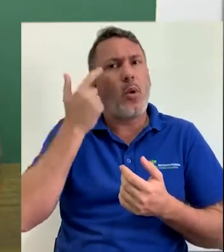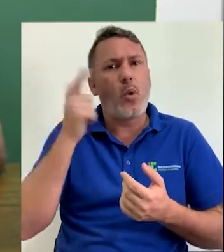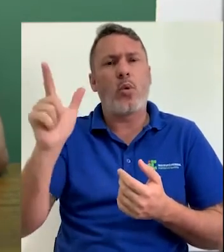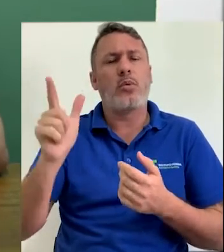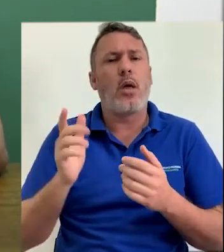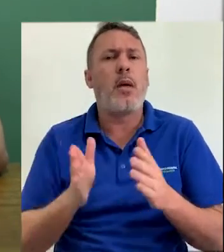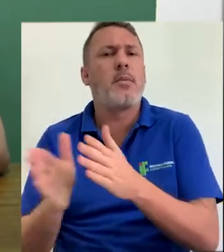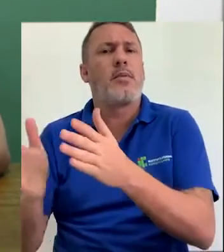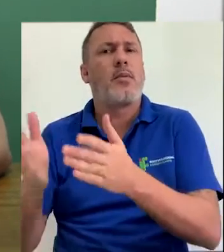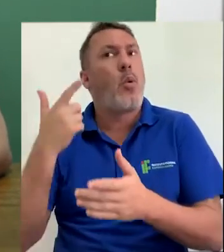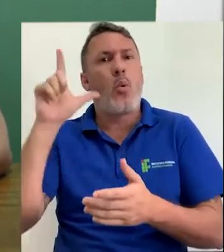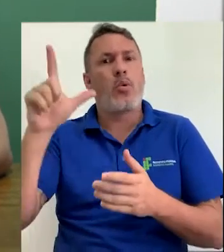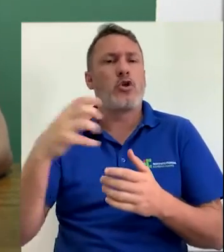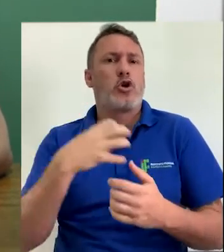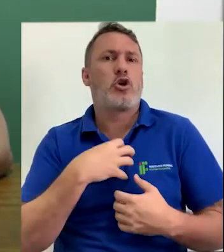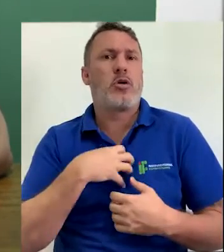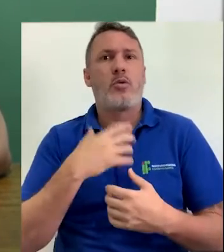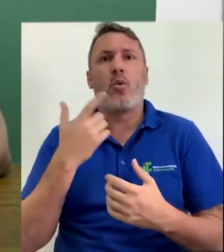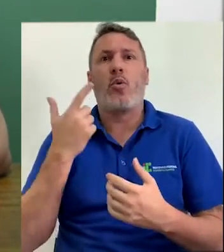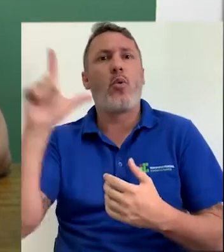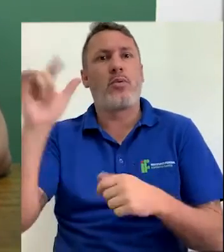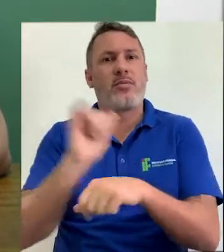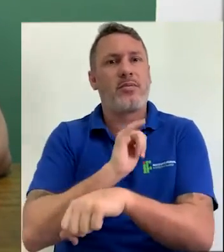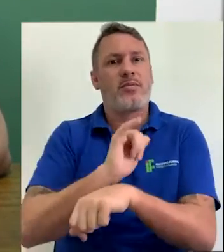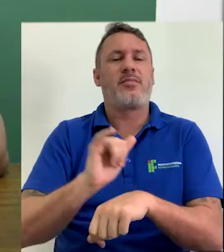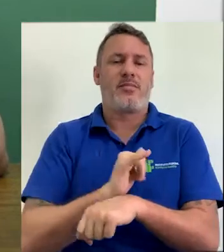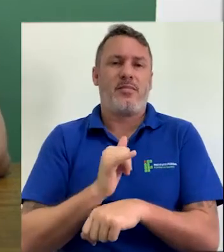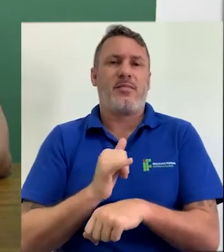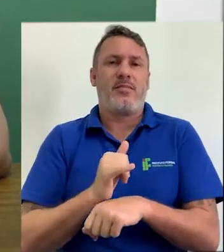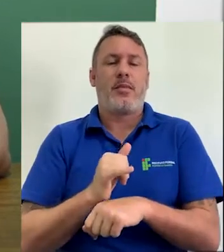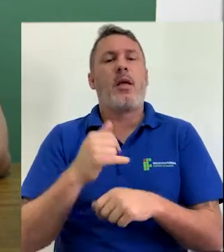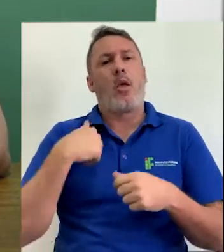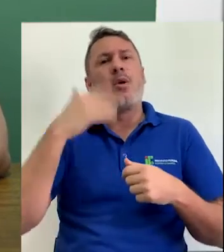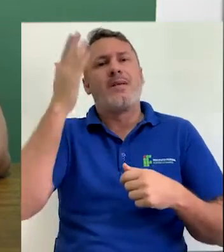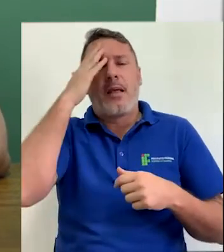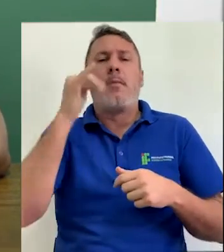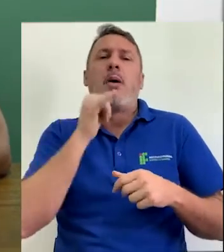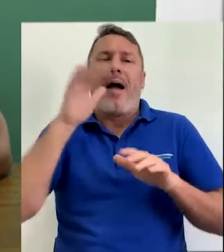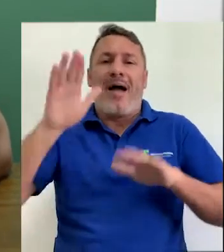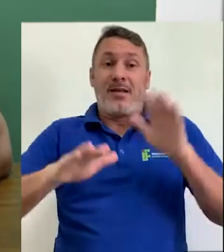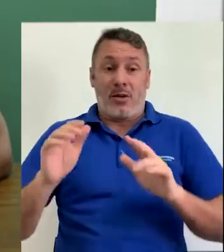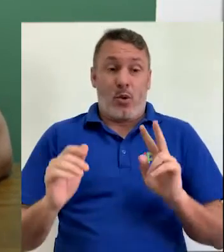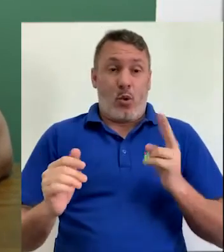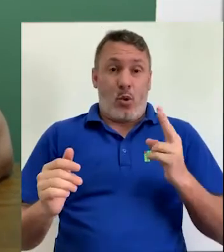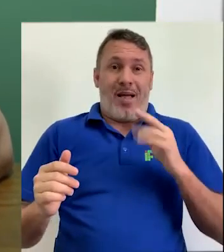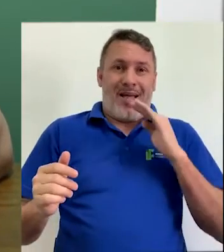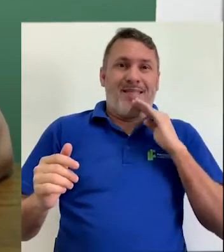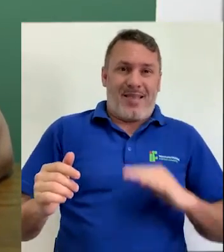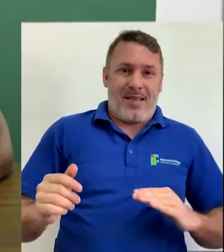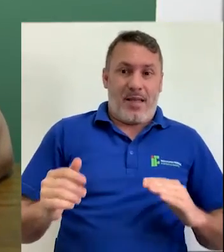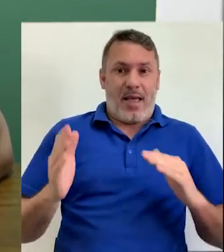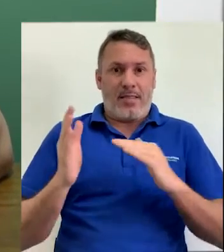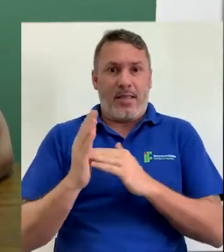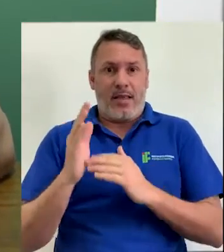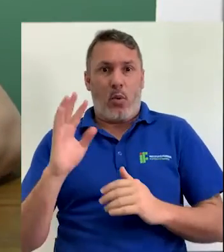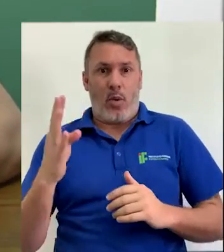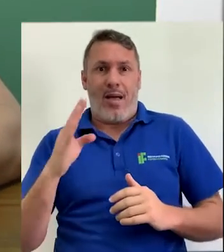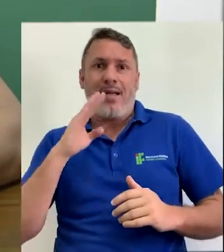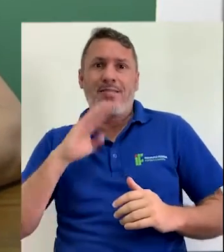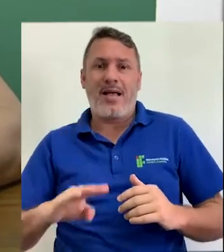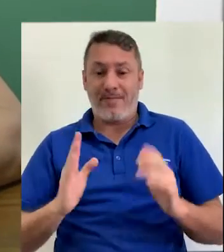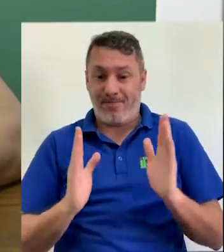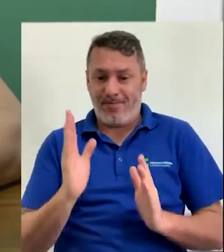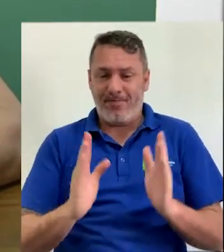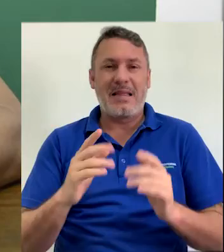Eu posso perceber que de 2 horas da tarde a 4 horas da tarde eu não